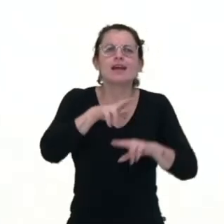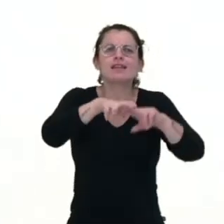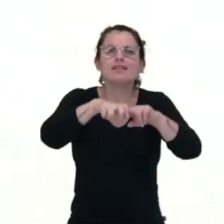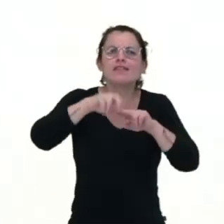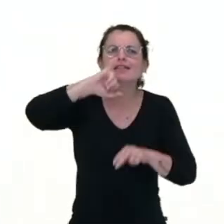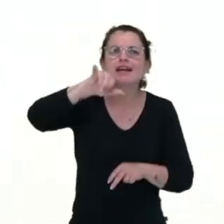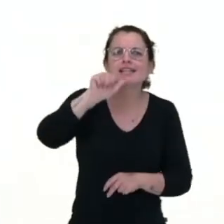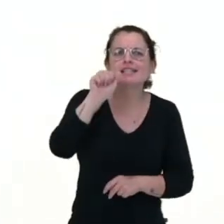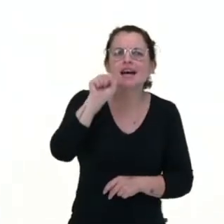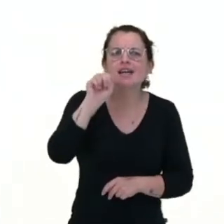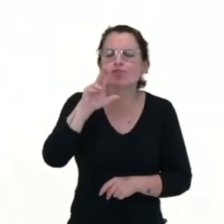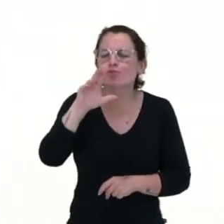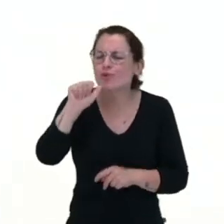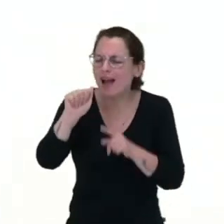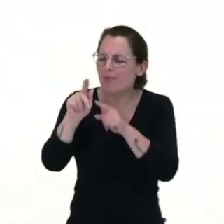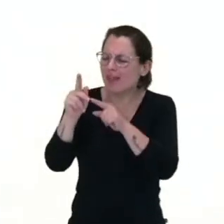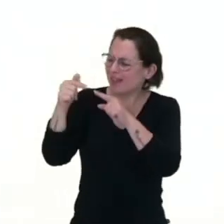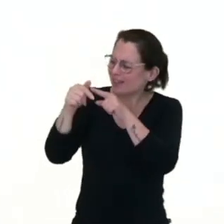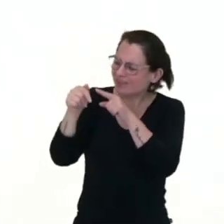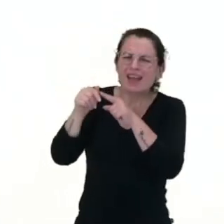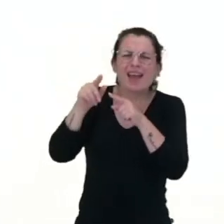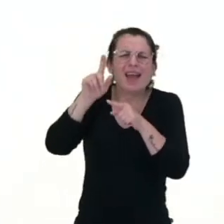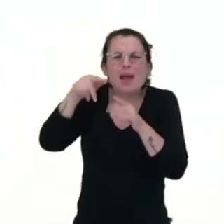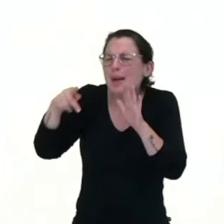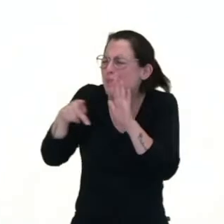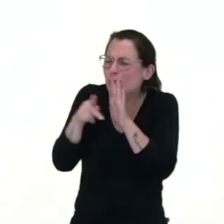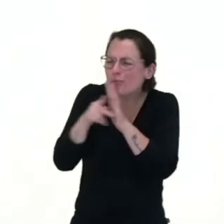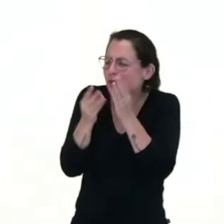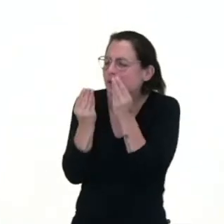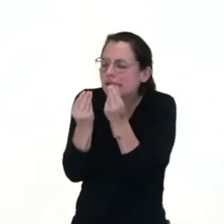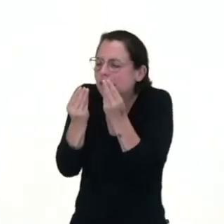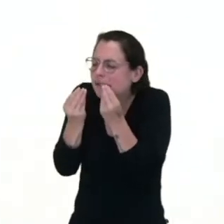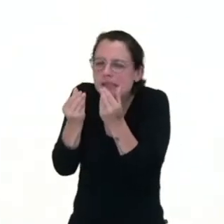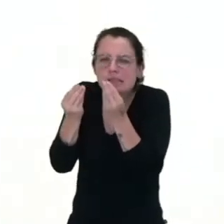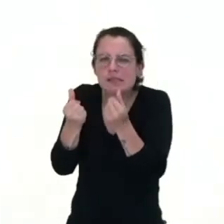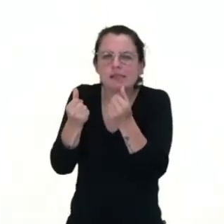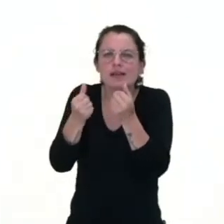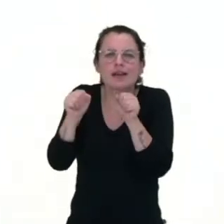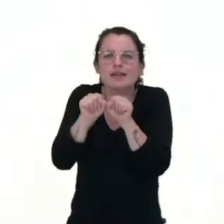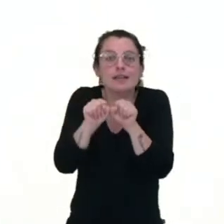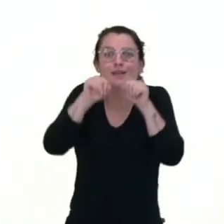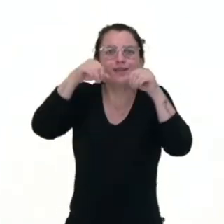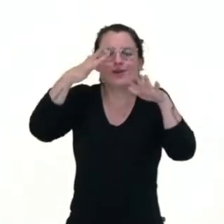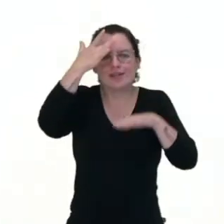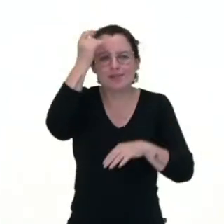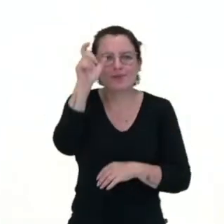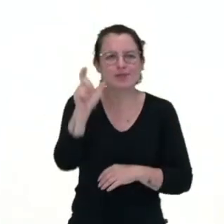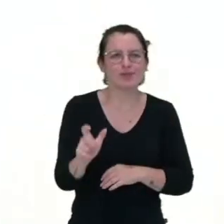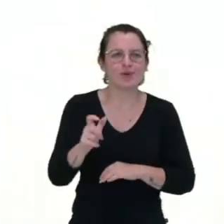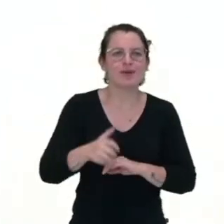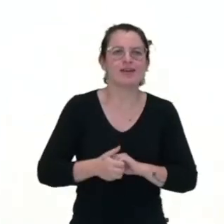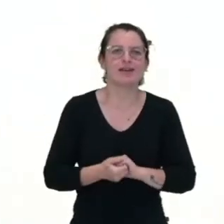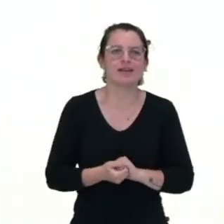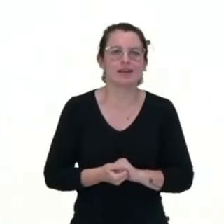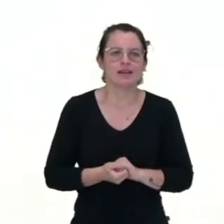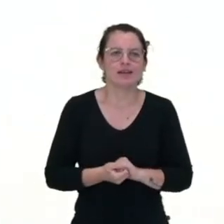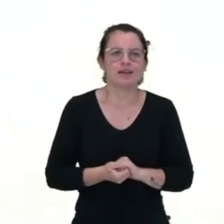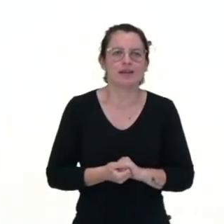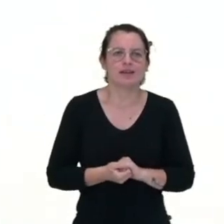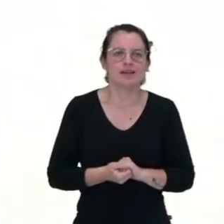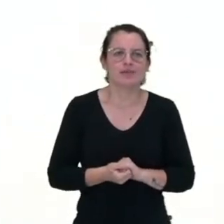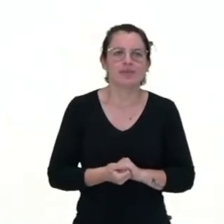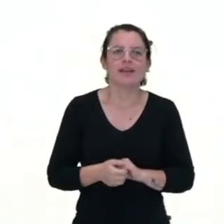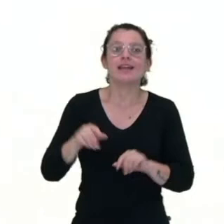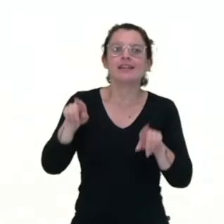né? Foi com ele que criou os outros seres e a sua esposa, né? Nandejari, ou como eles chamavam,